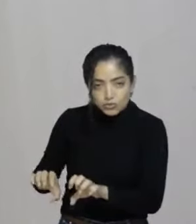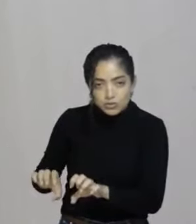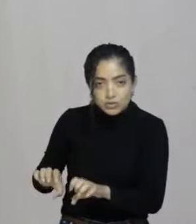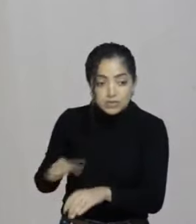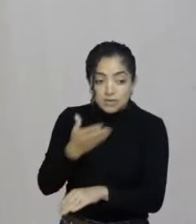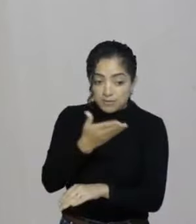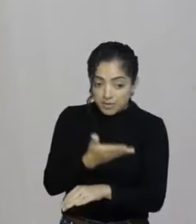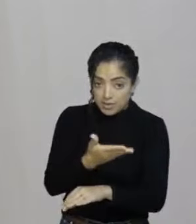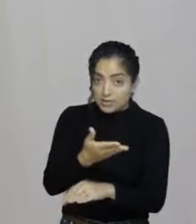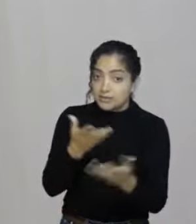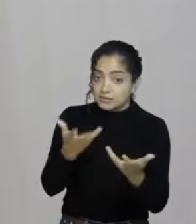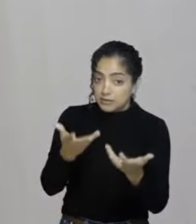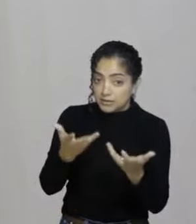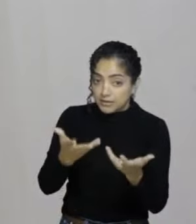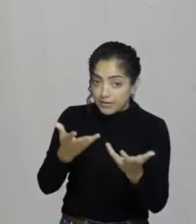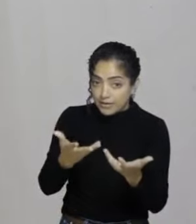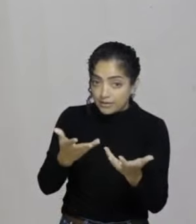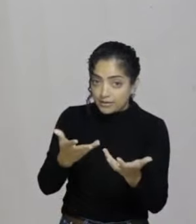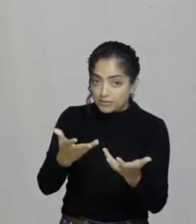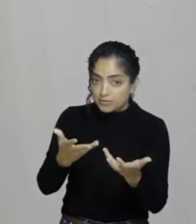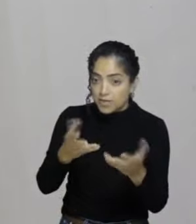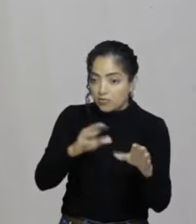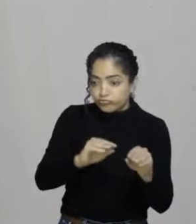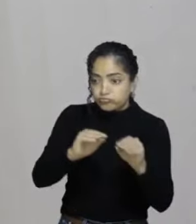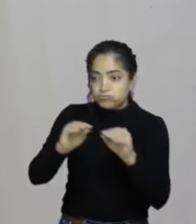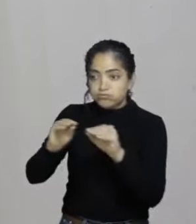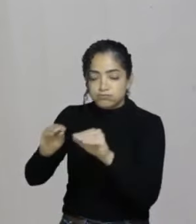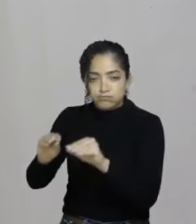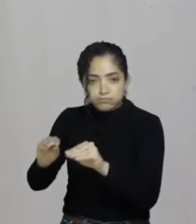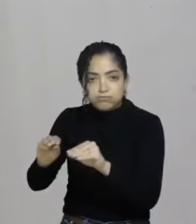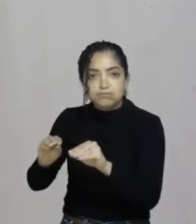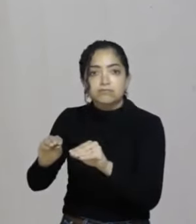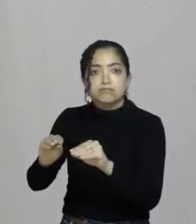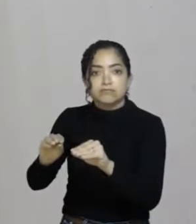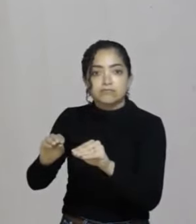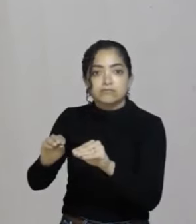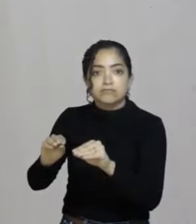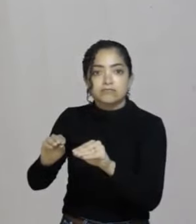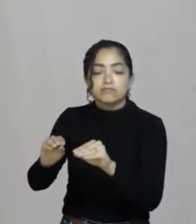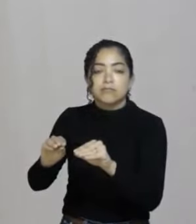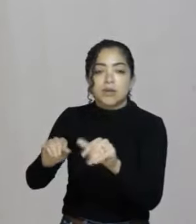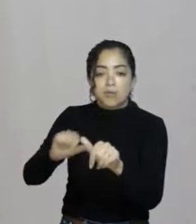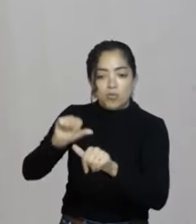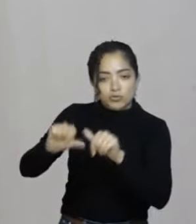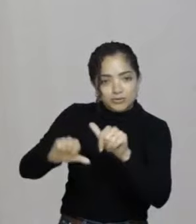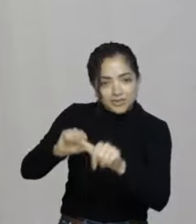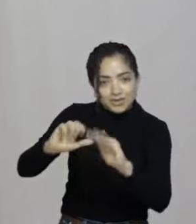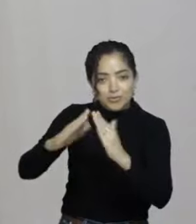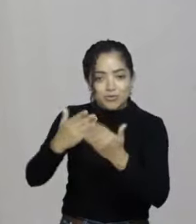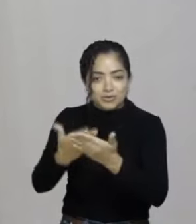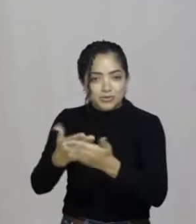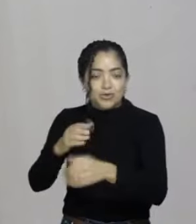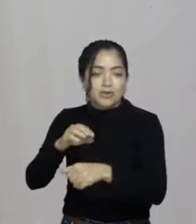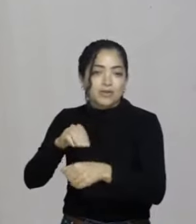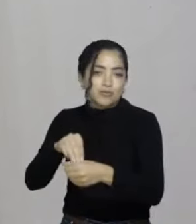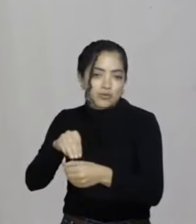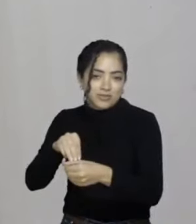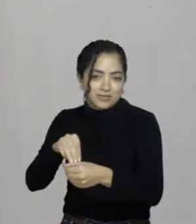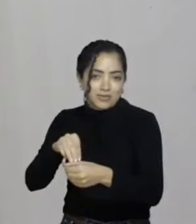ocupar as estruturas estaduais para transformar em escolas municipais isso vai fazer com que a